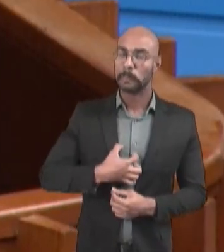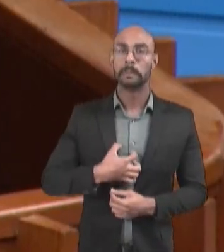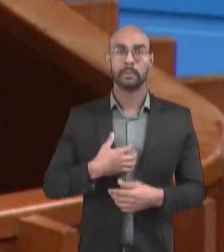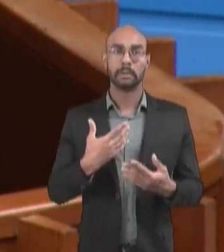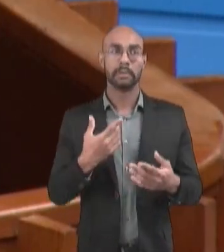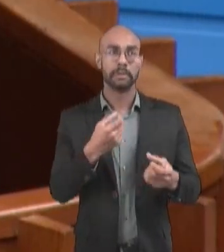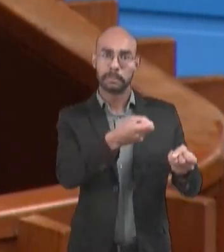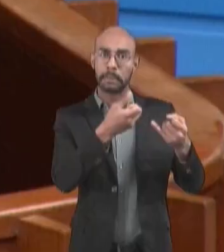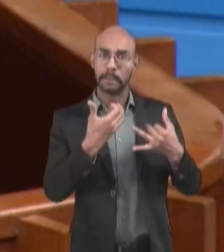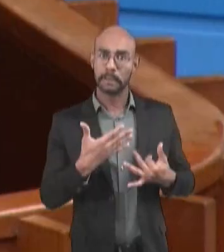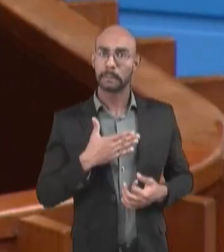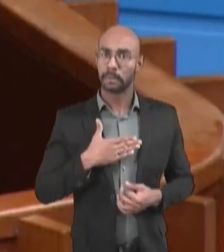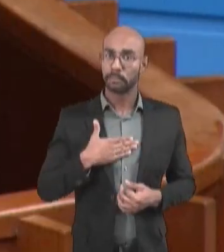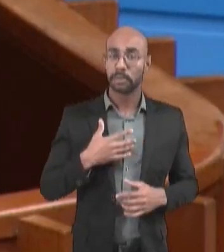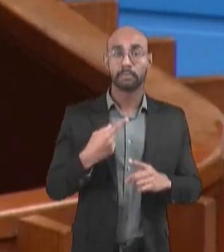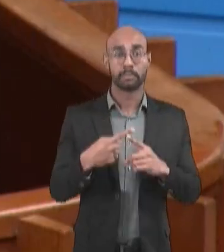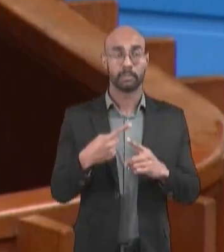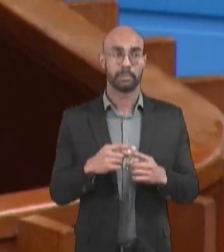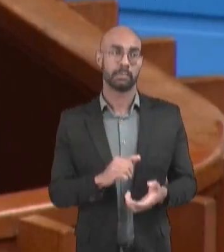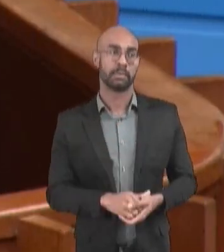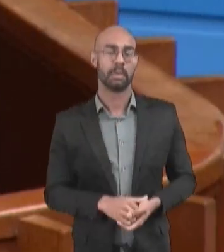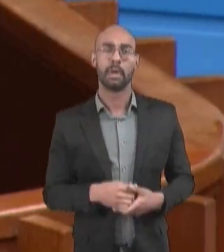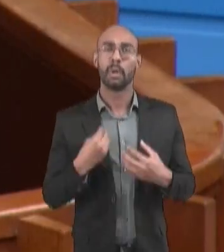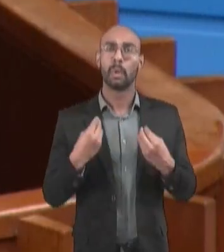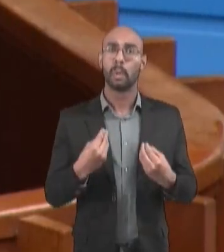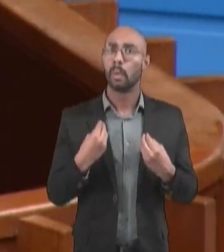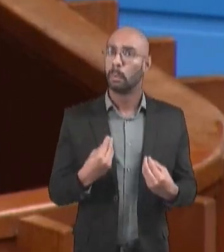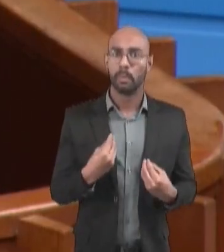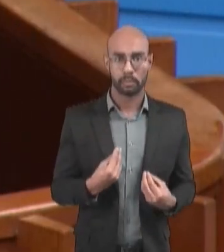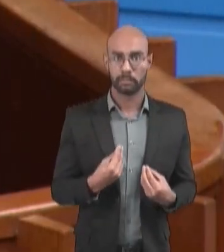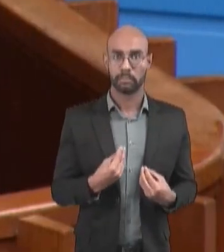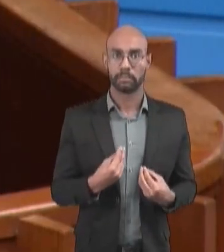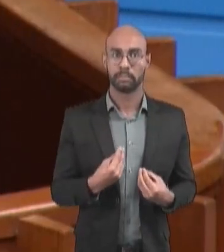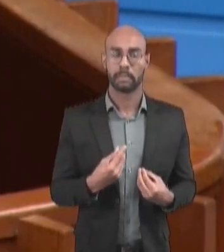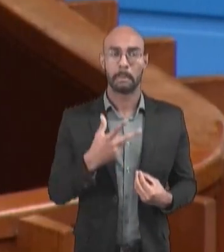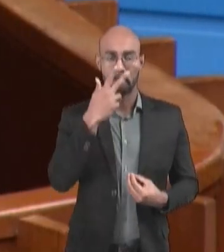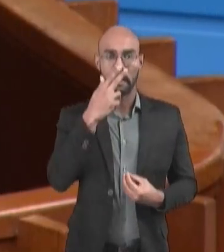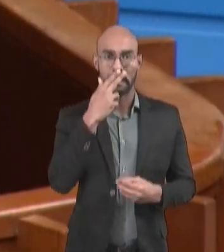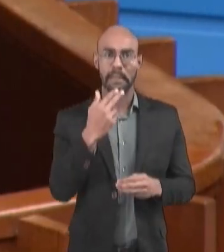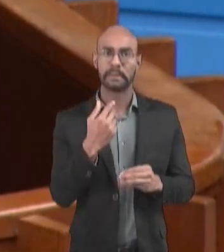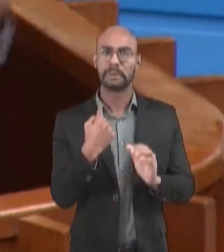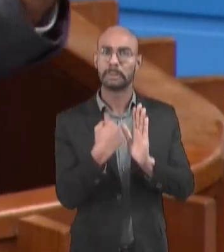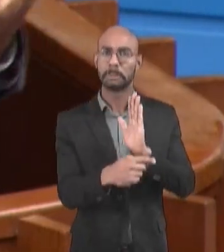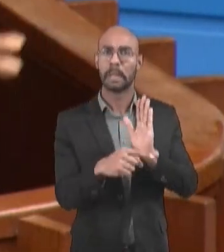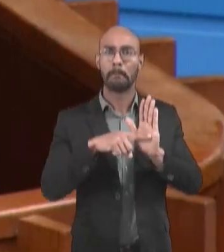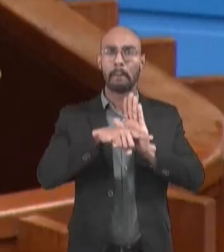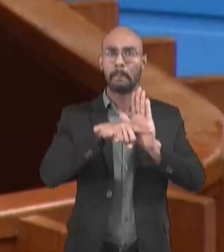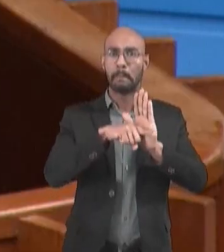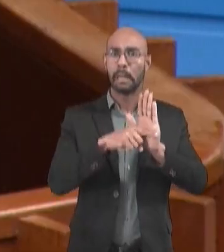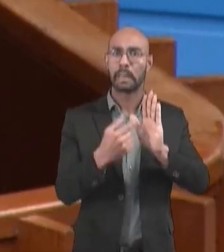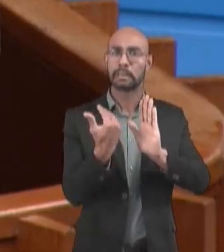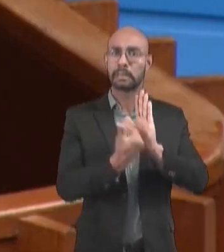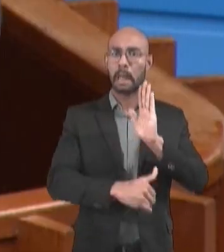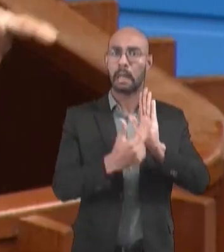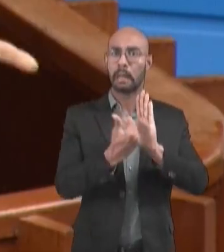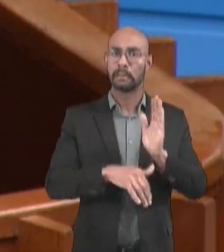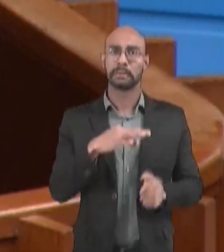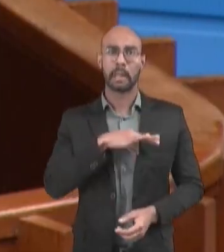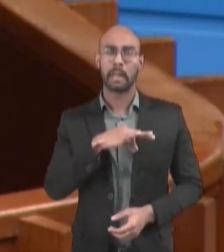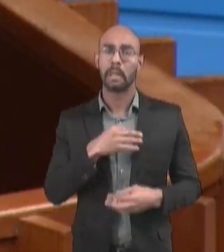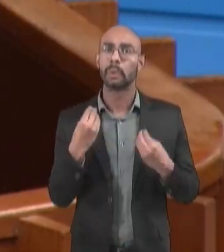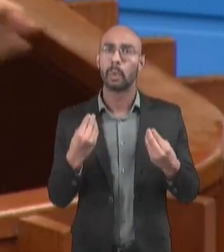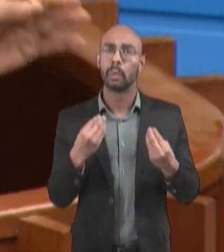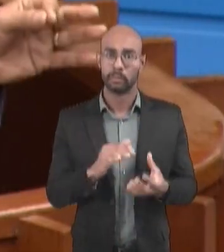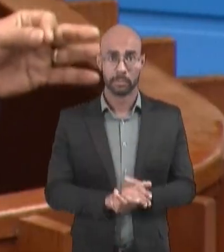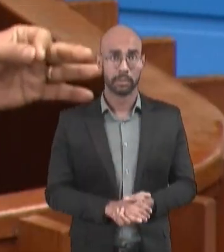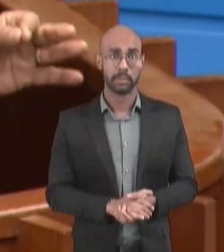revoltados, porque a gente não tira, deputado Pedro Cian Neto, não tem como você subtrair salário de ninguém, deputado Zeca,